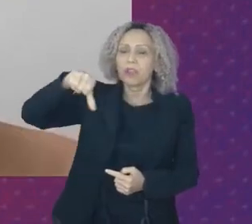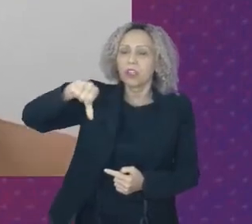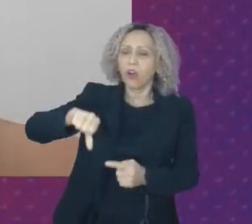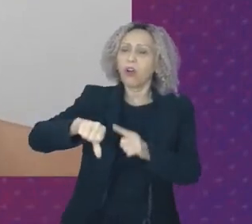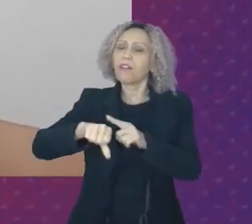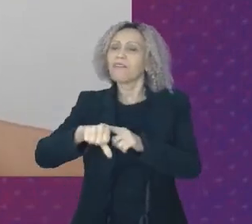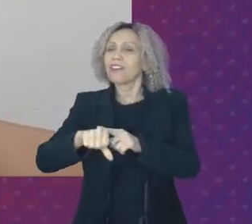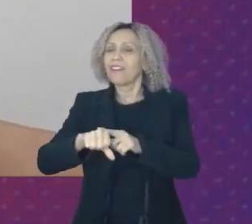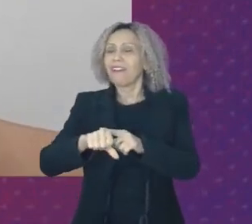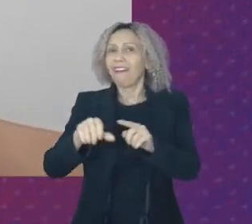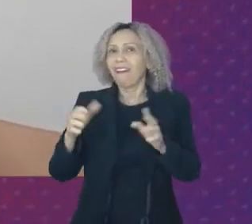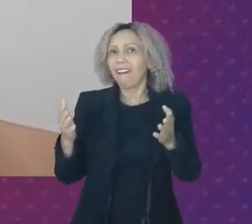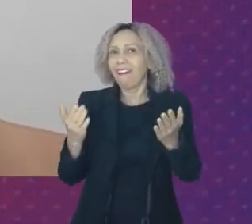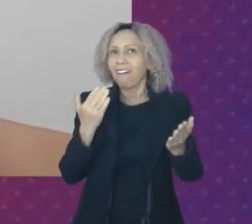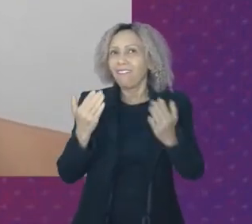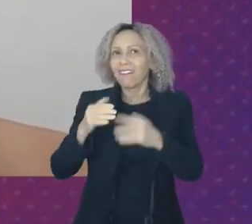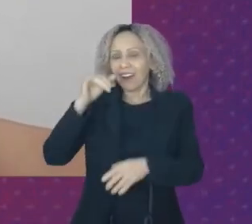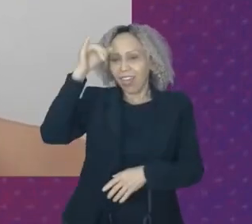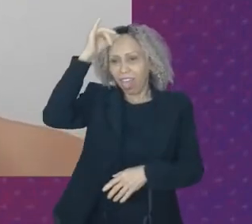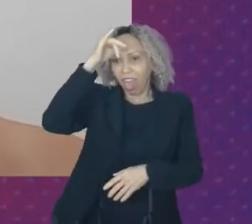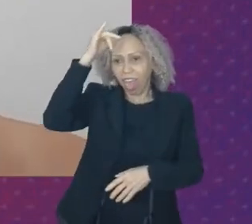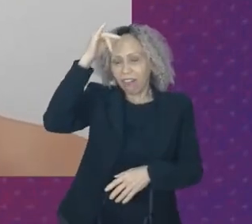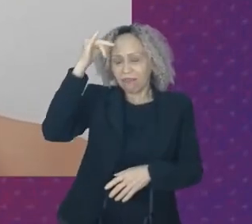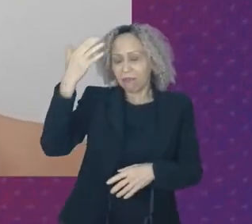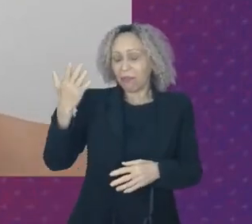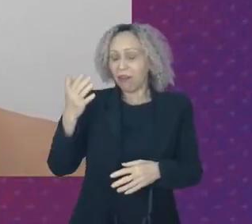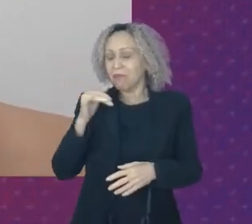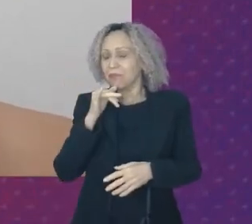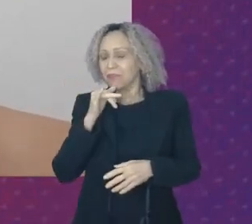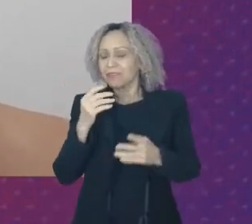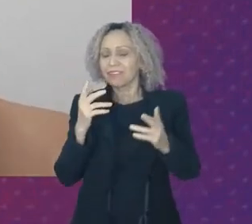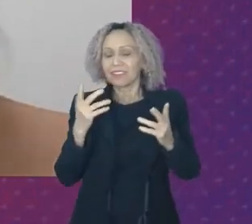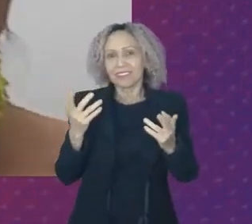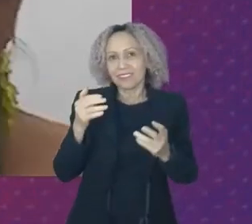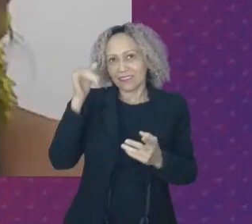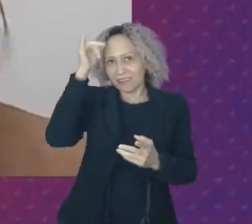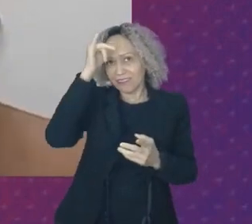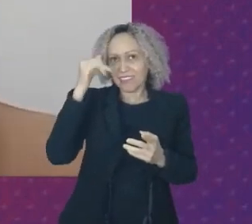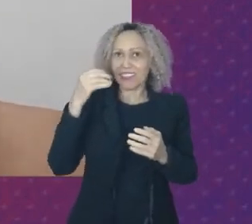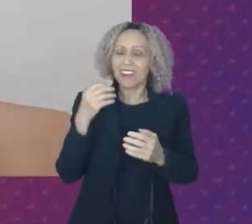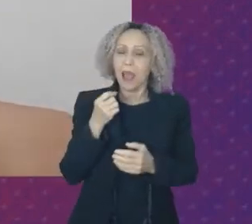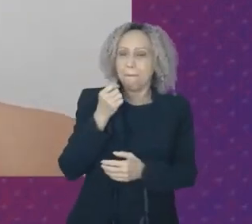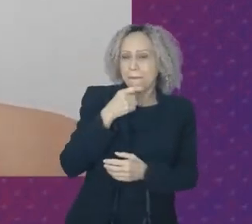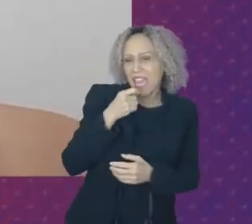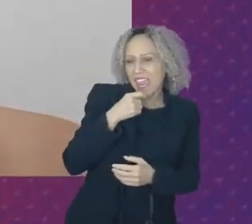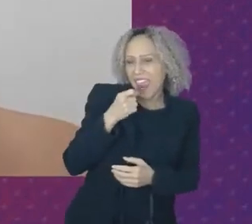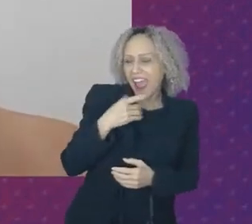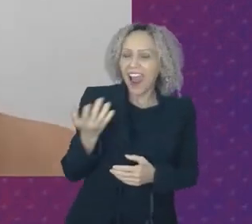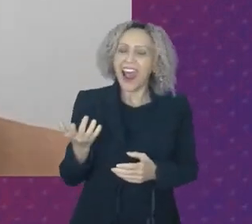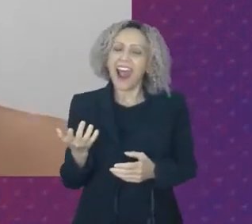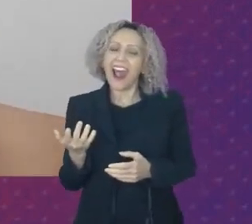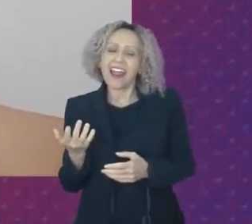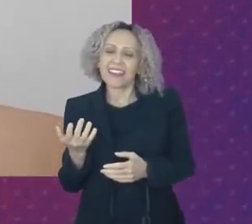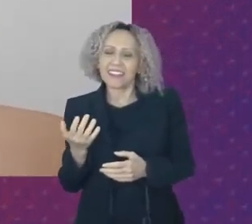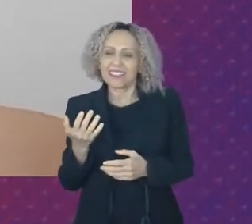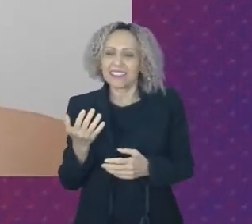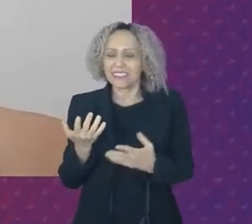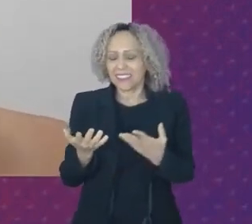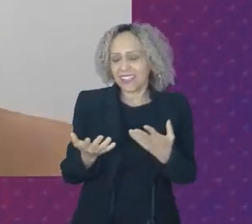bobo da corte. As pessoas podem falar assim, que é uma ideia mais de fazer graça ali, é uma comunicação